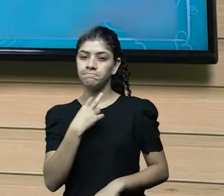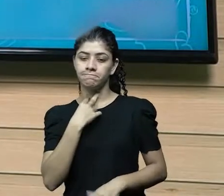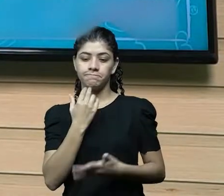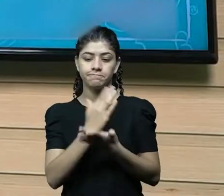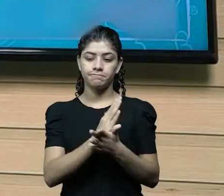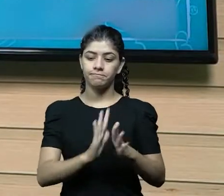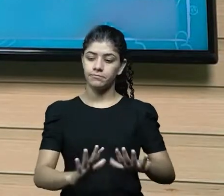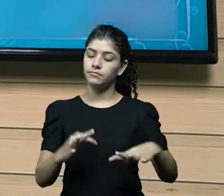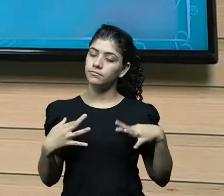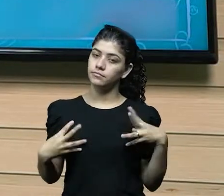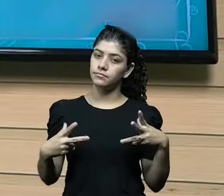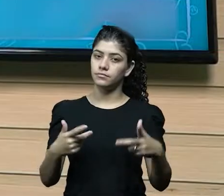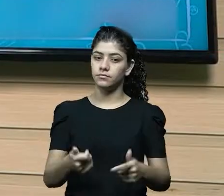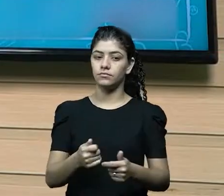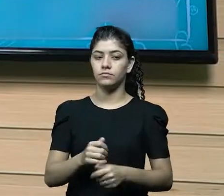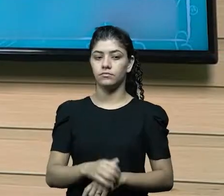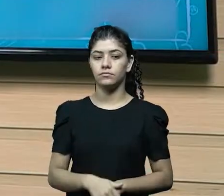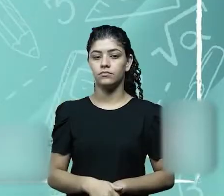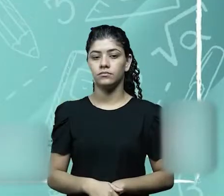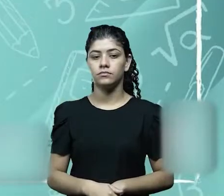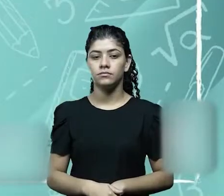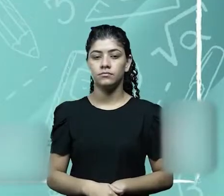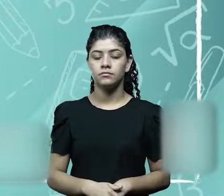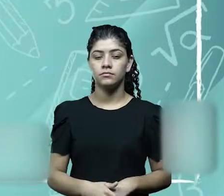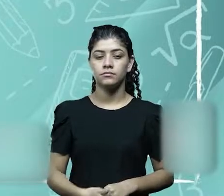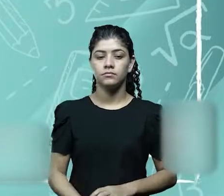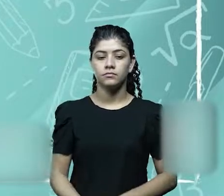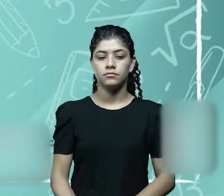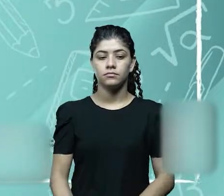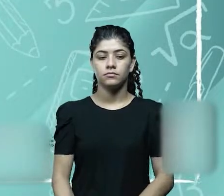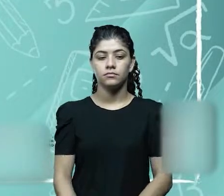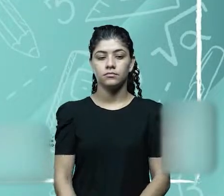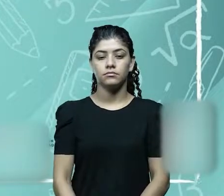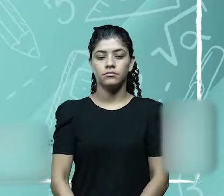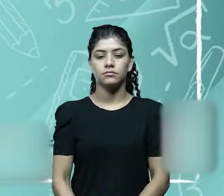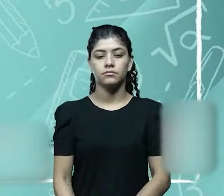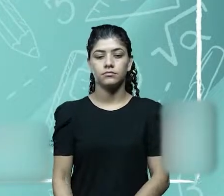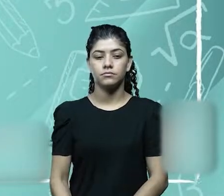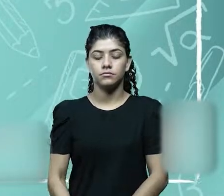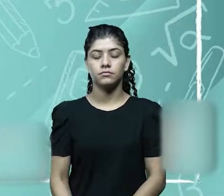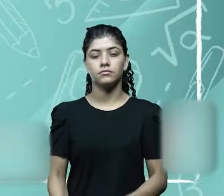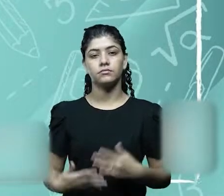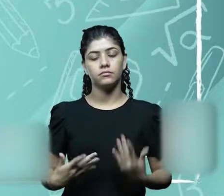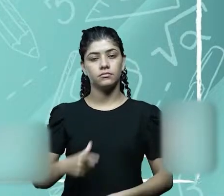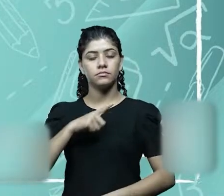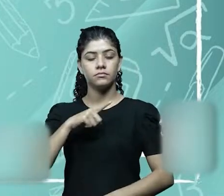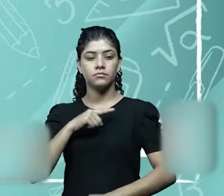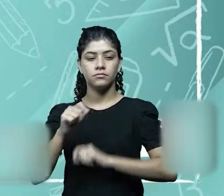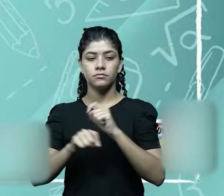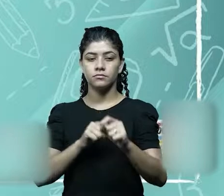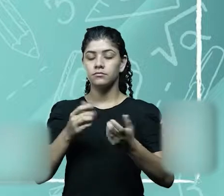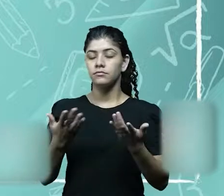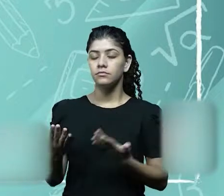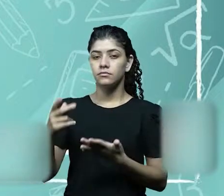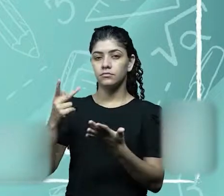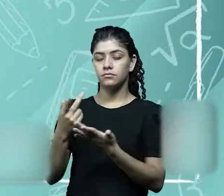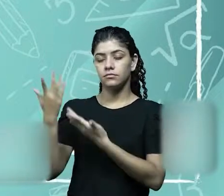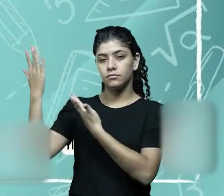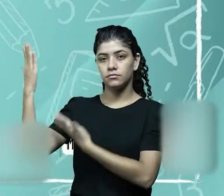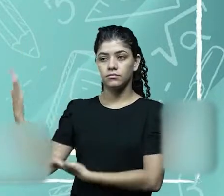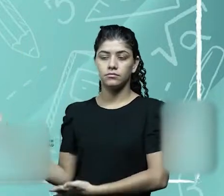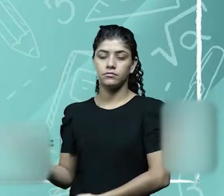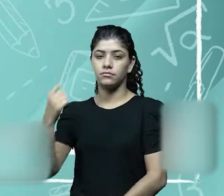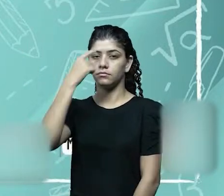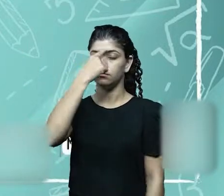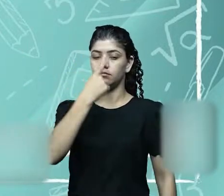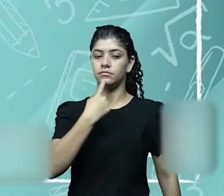podem eliminar totalmente. Aqui a representação, tá, do que seria erro aleatório e